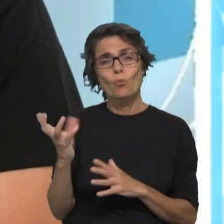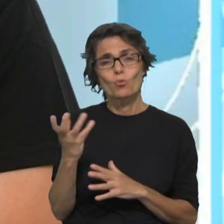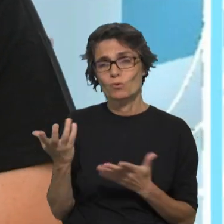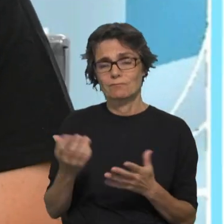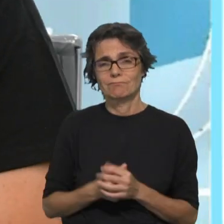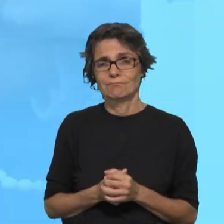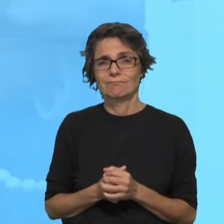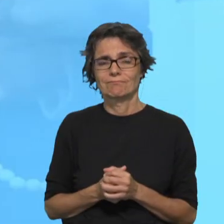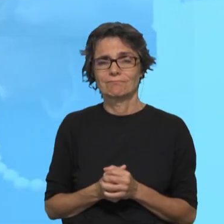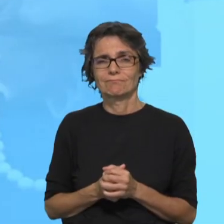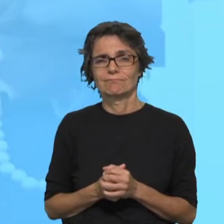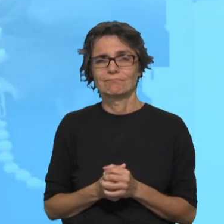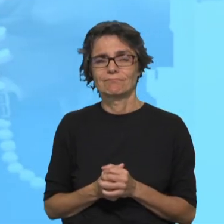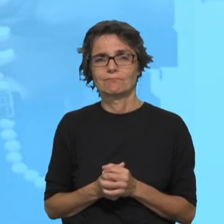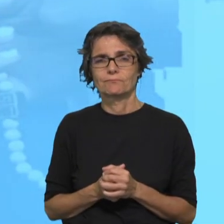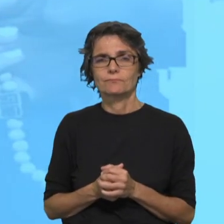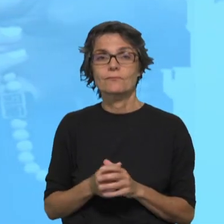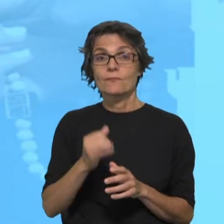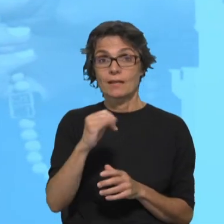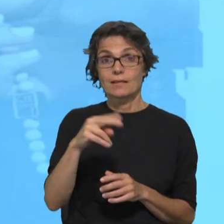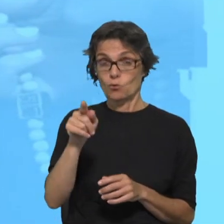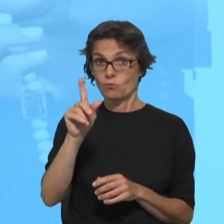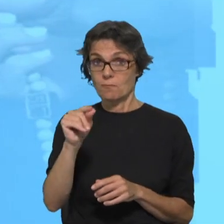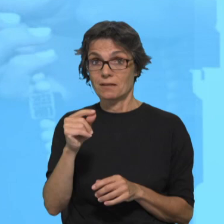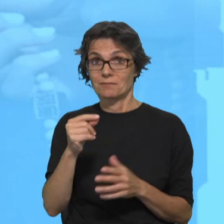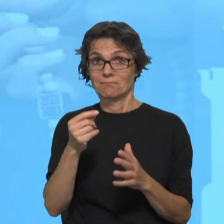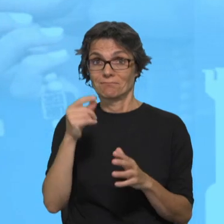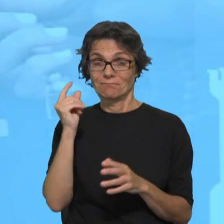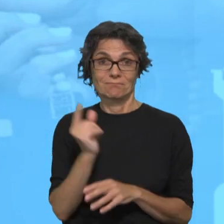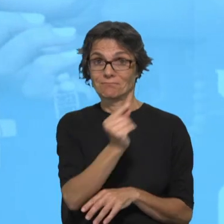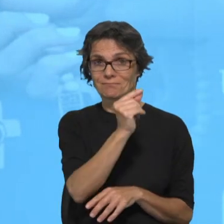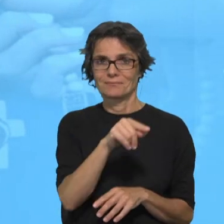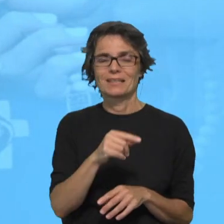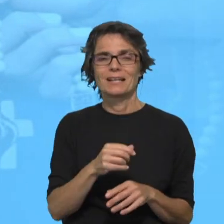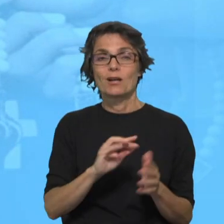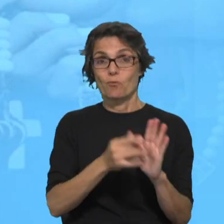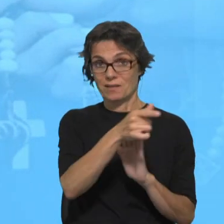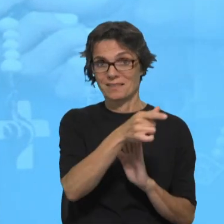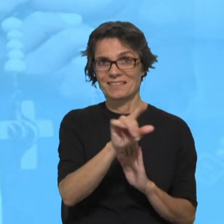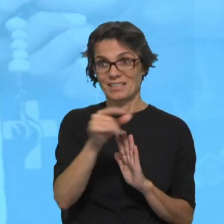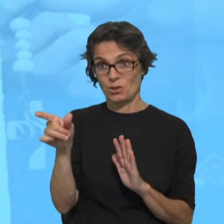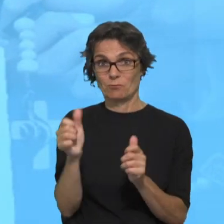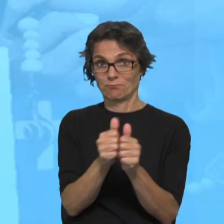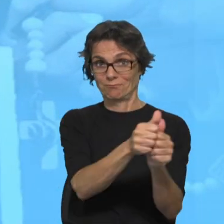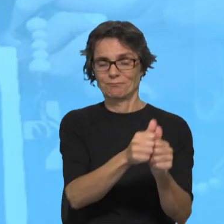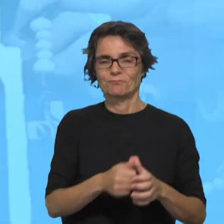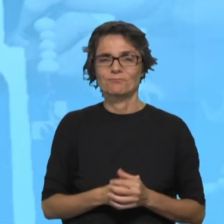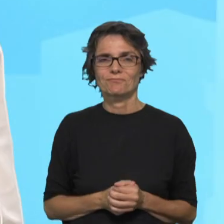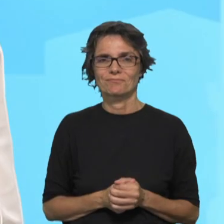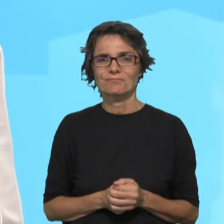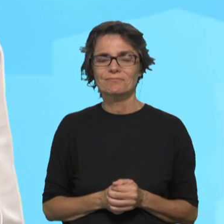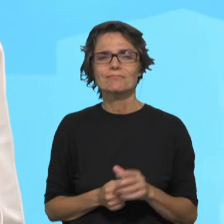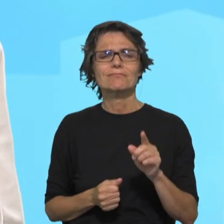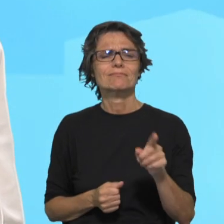culturas. Inês, um dia também partiste, aliás, aqui para Belo Horizonte, com o Padre Hugo. Mas pelo que